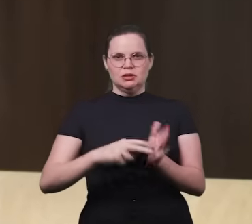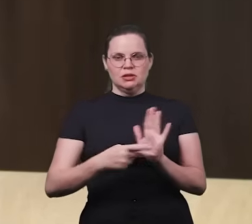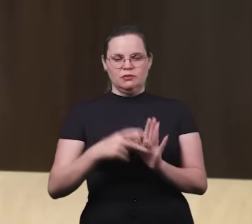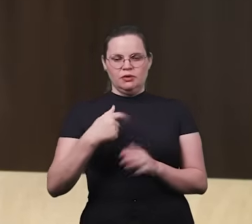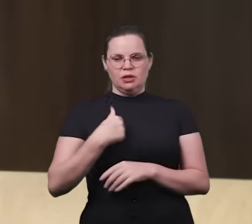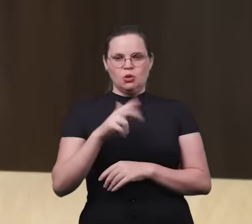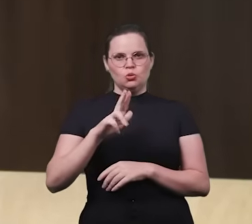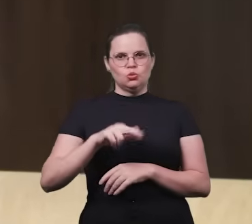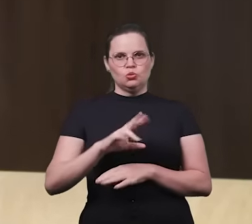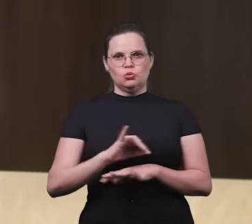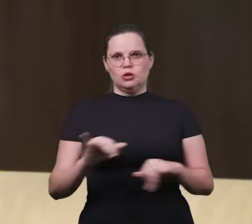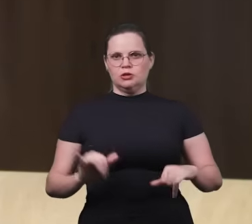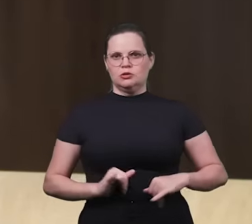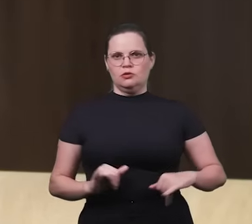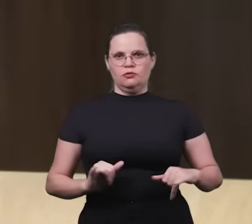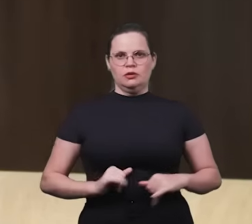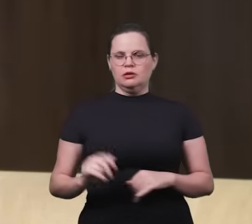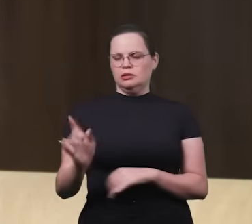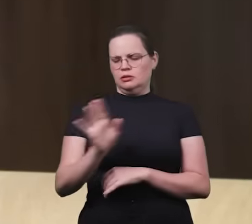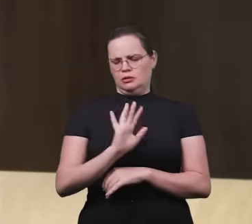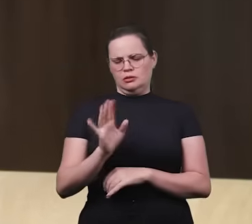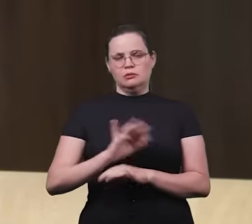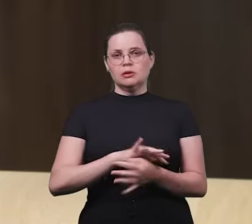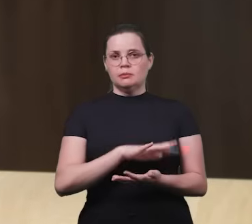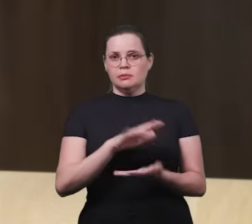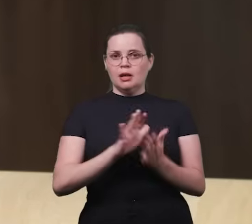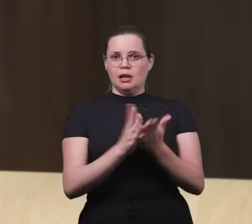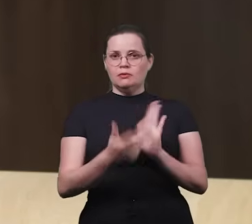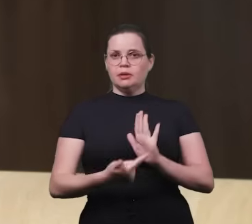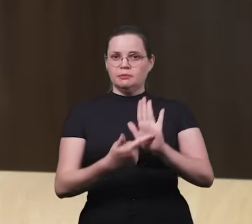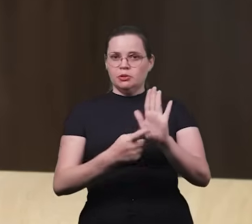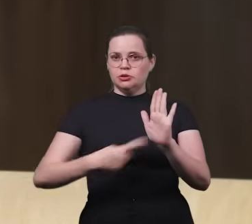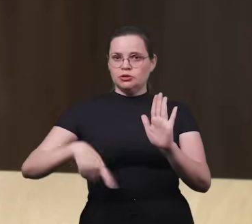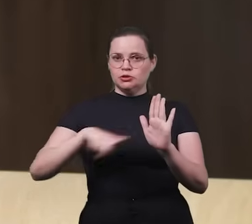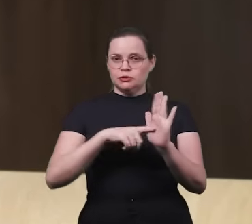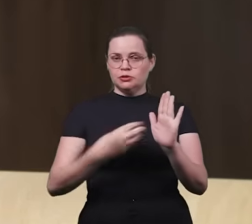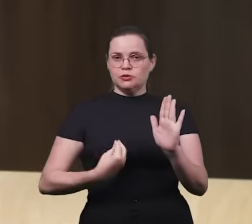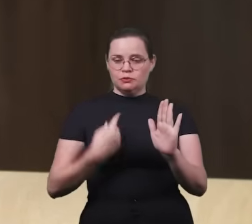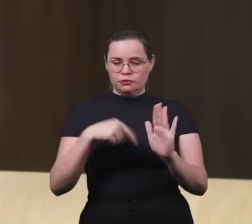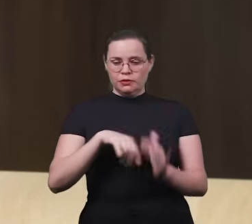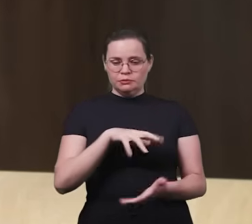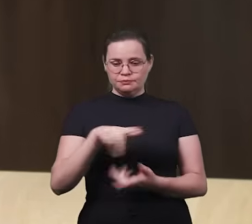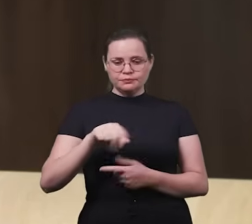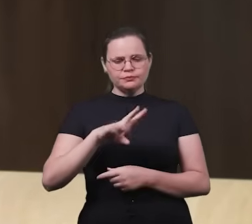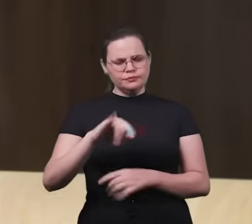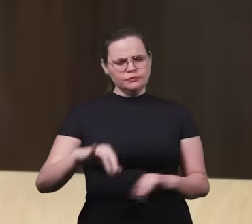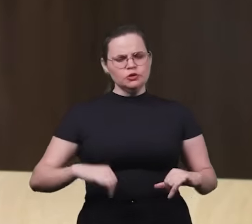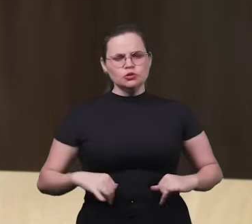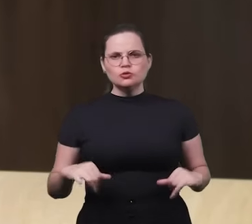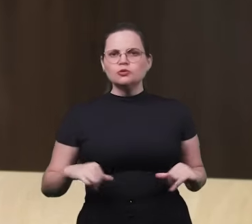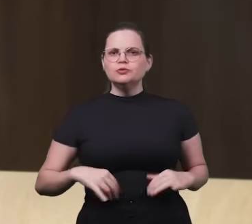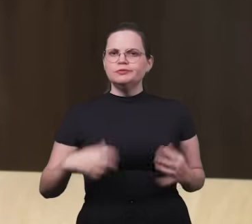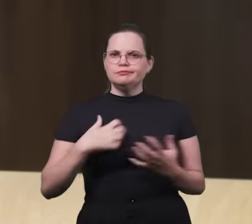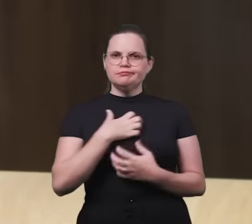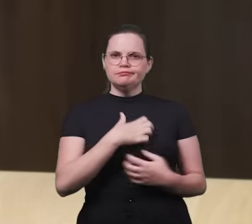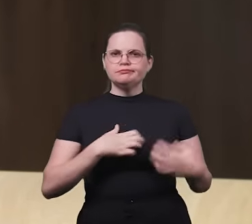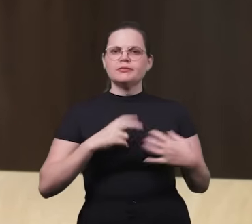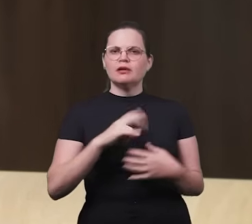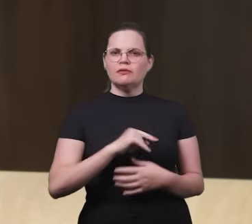mundo nós teremos aflições. Por amor ao Evangelho, por amor ao Senhor, nós